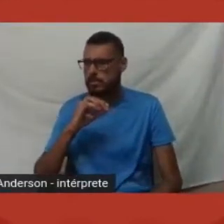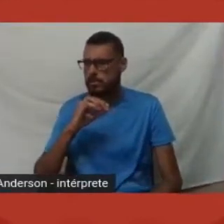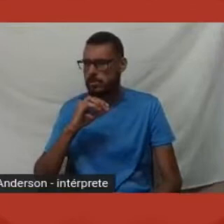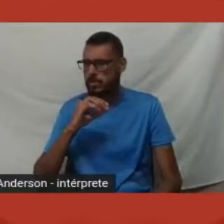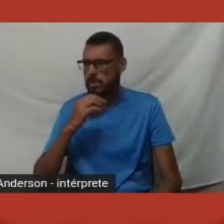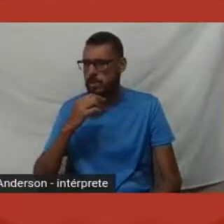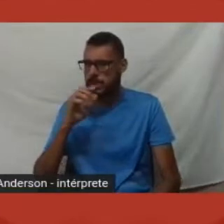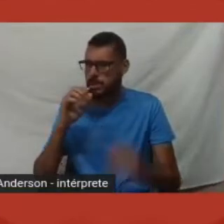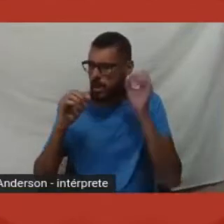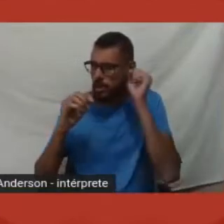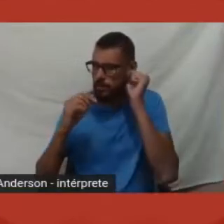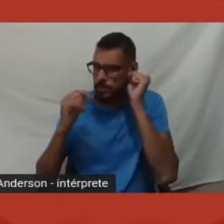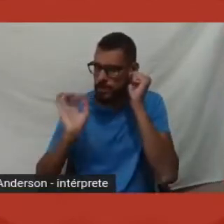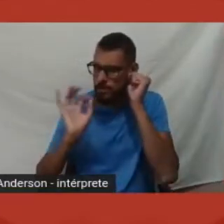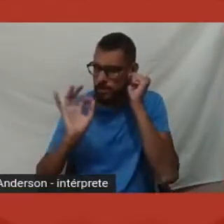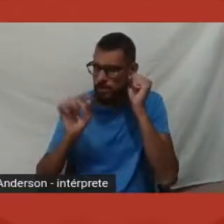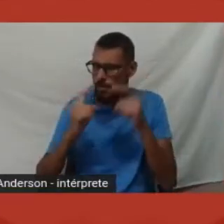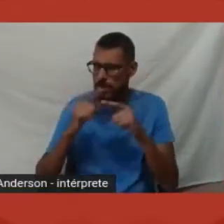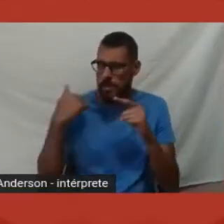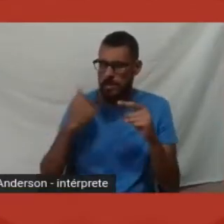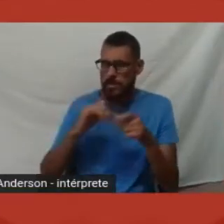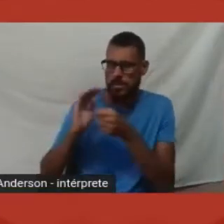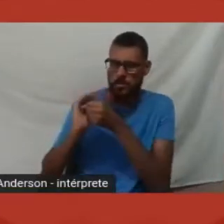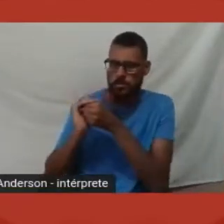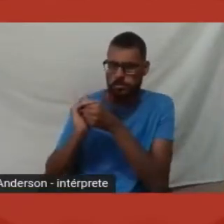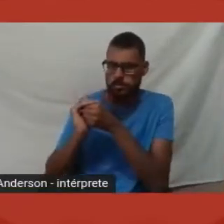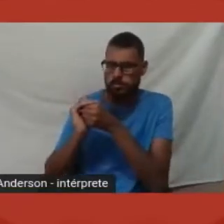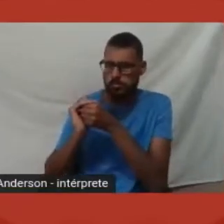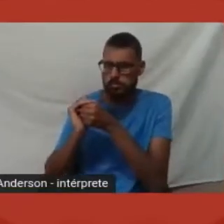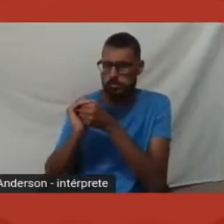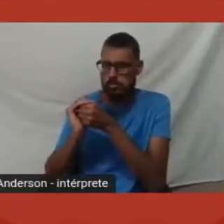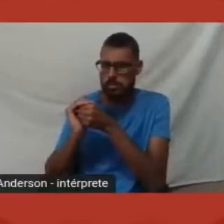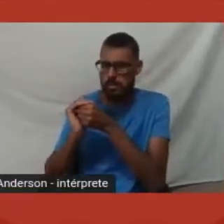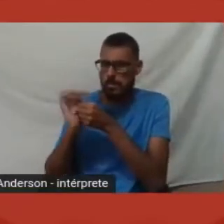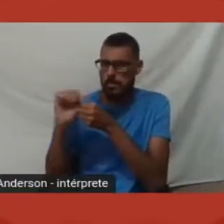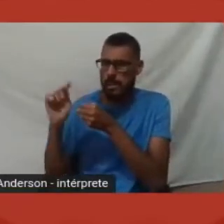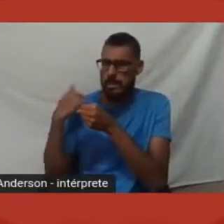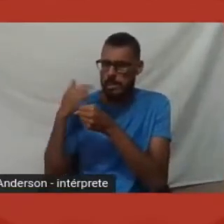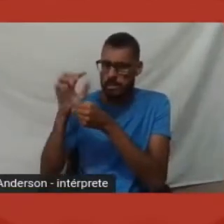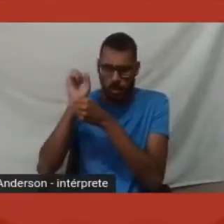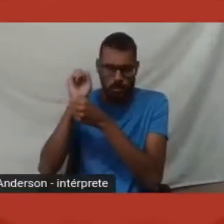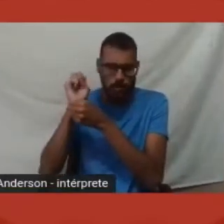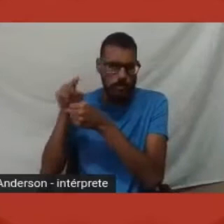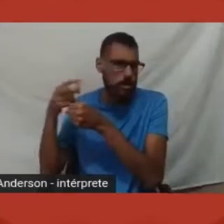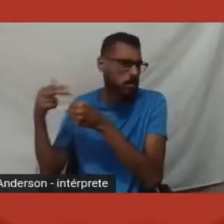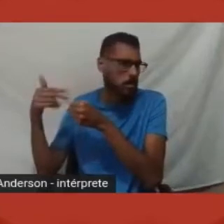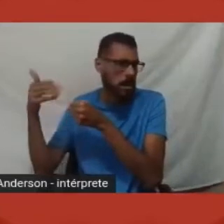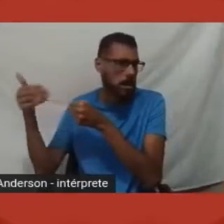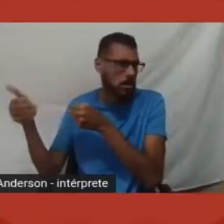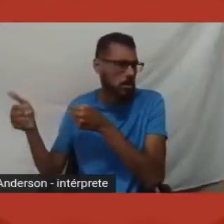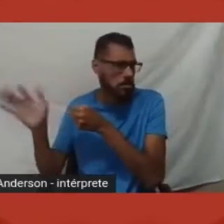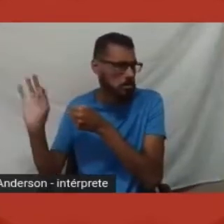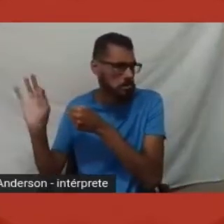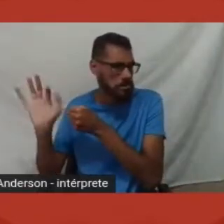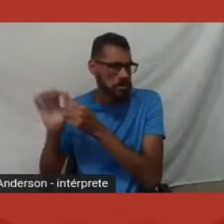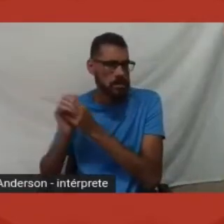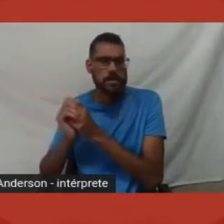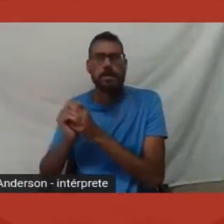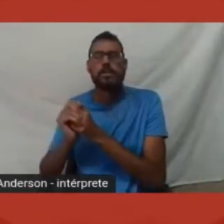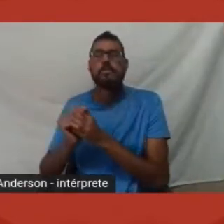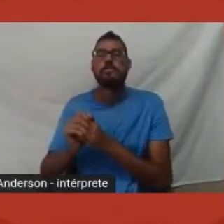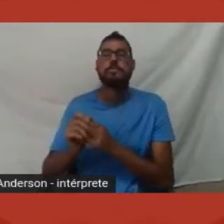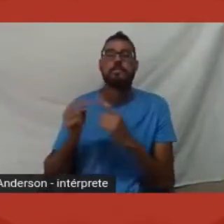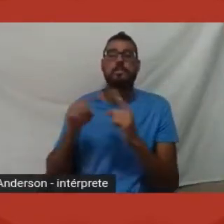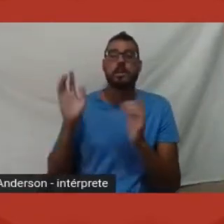está mutado aqui para a gente, mas nós estamos ouvindo alguma coisa aqui, talvez só para te avisar, tá bom? E agora